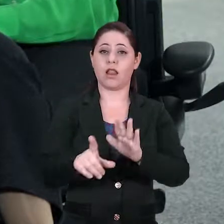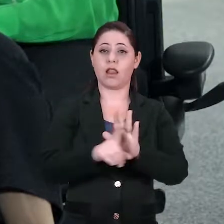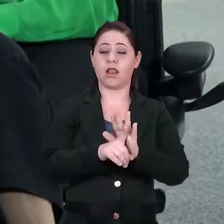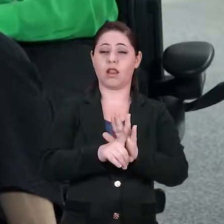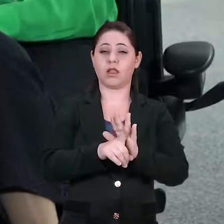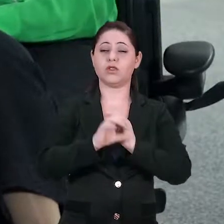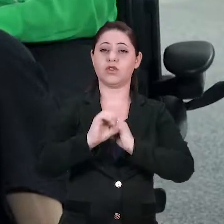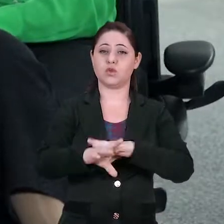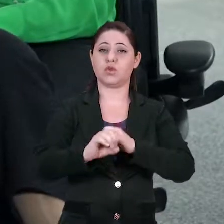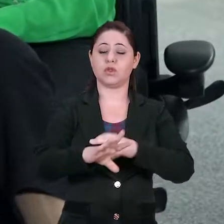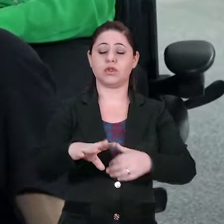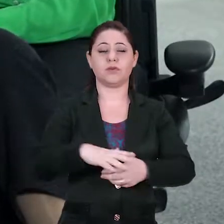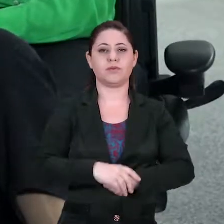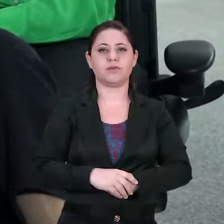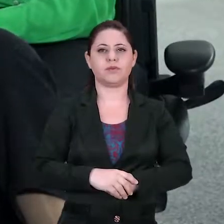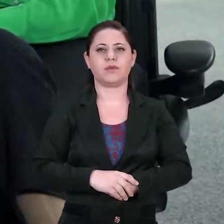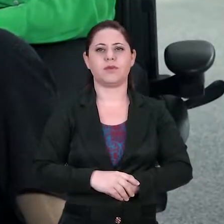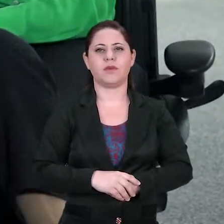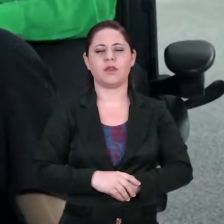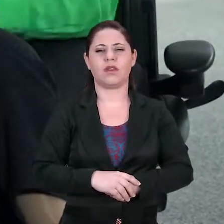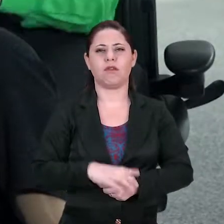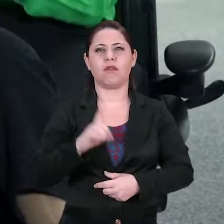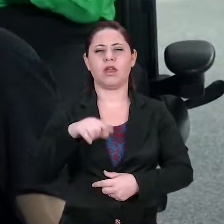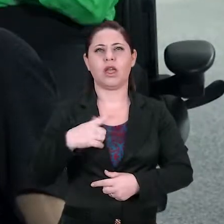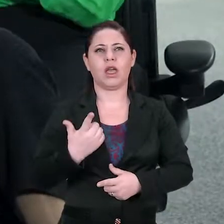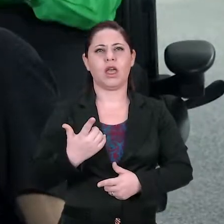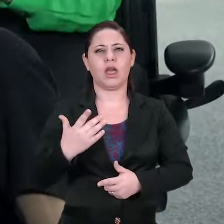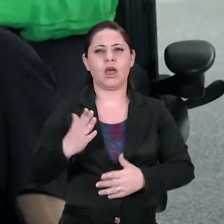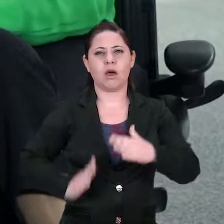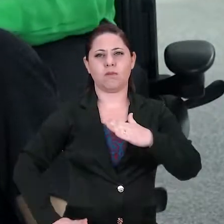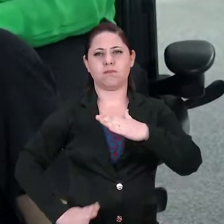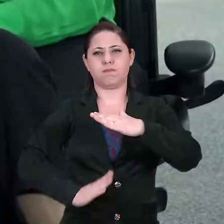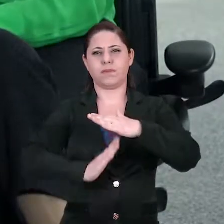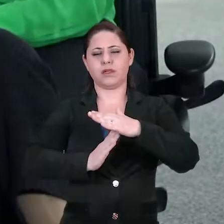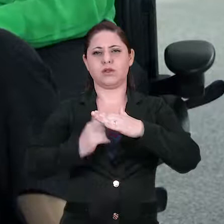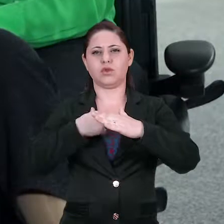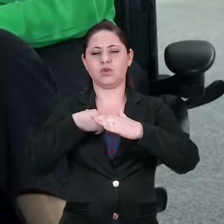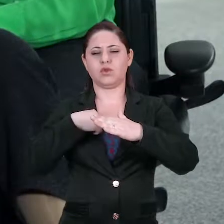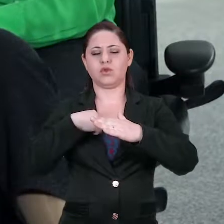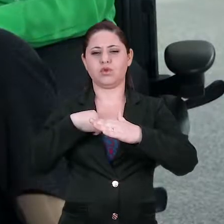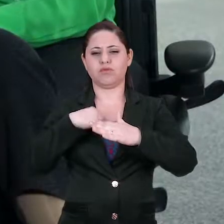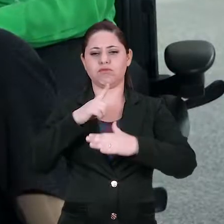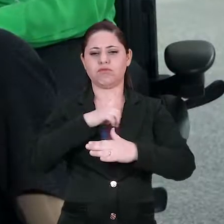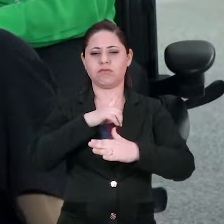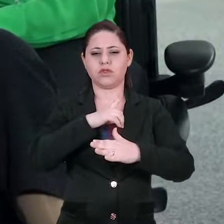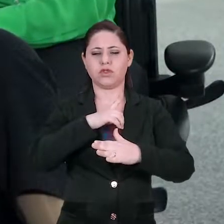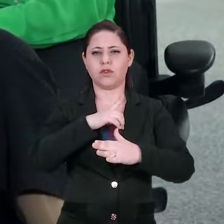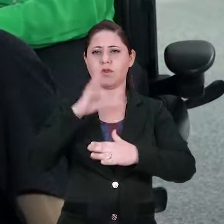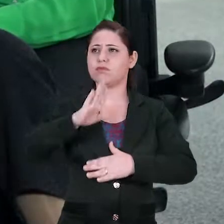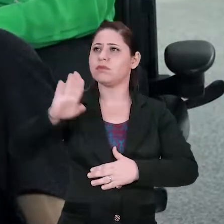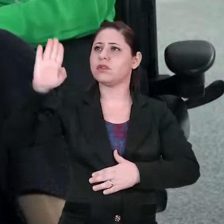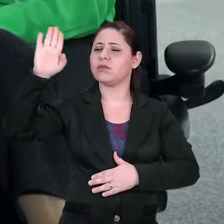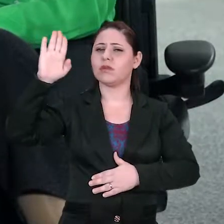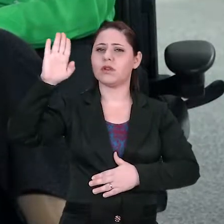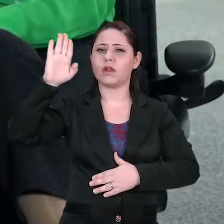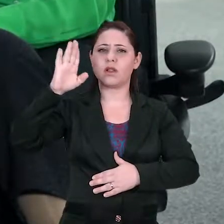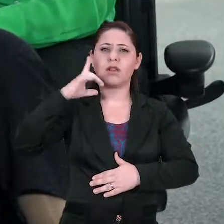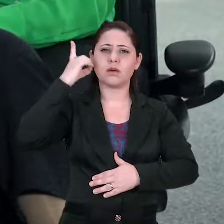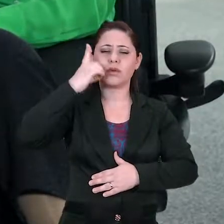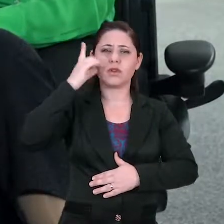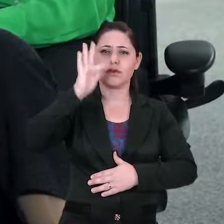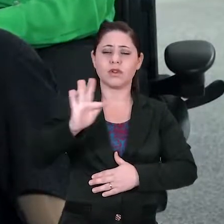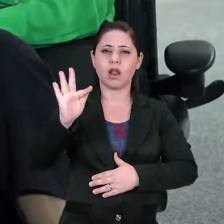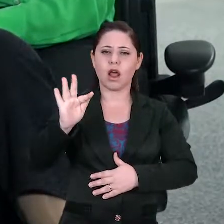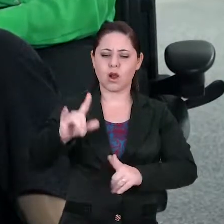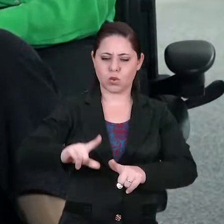são da educação? Um das metas que eu tive na minha campanha para deputada federal